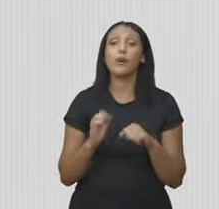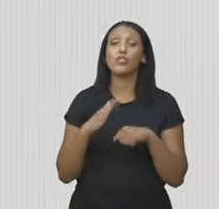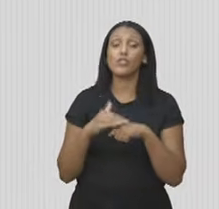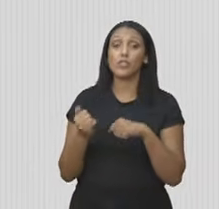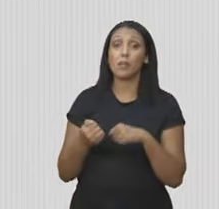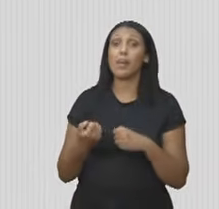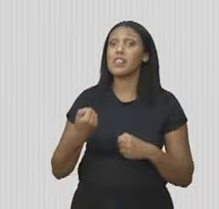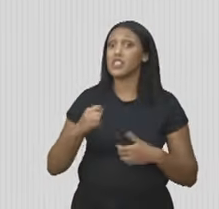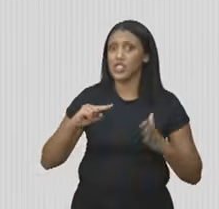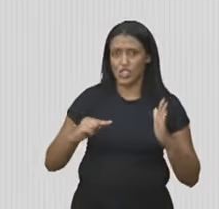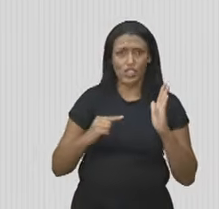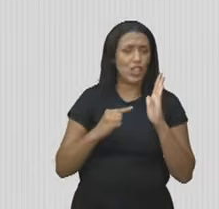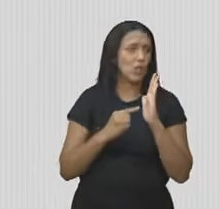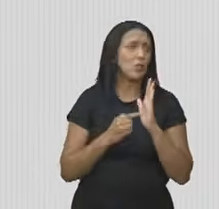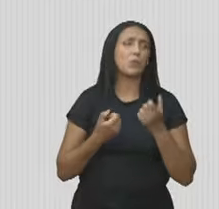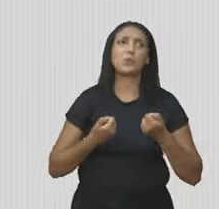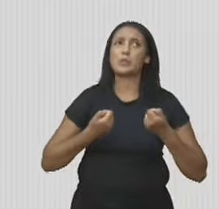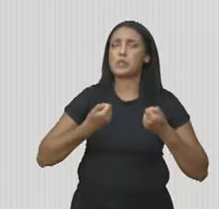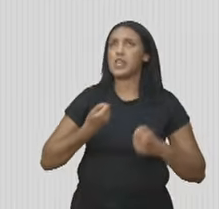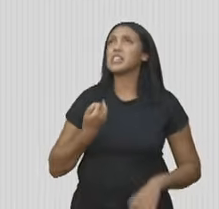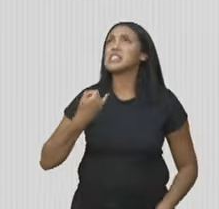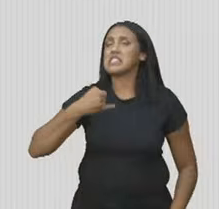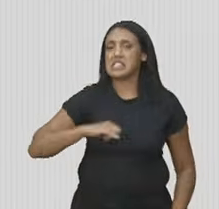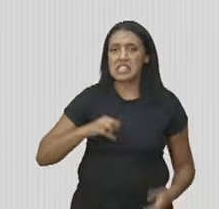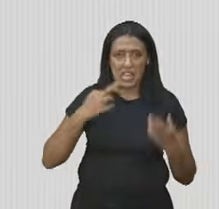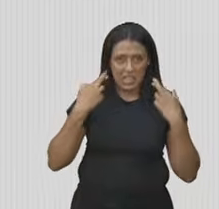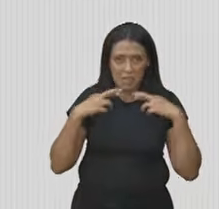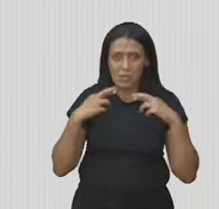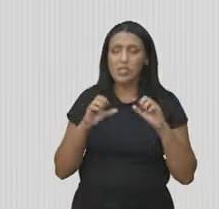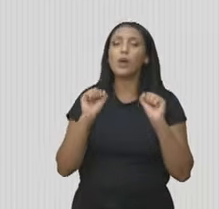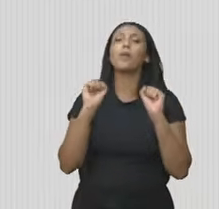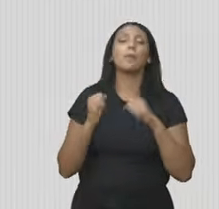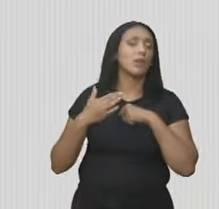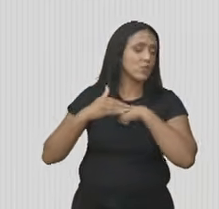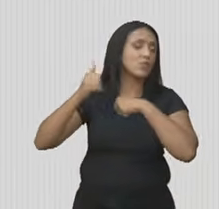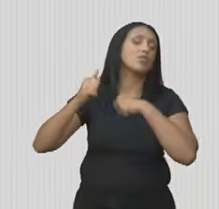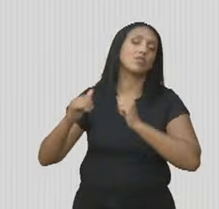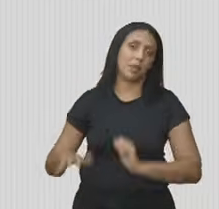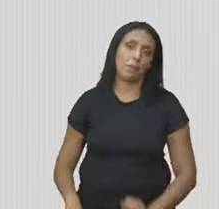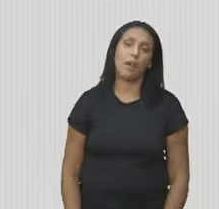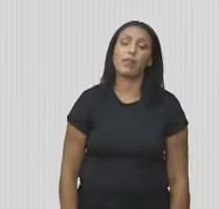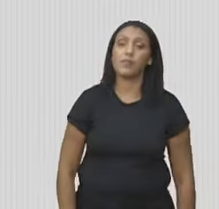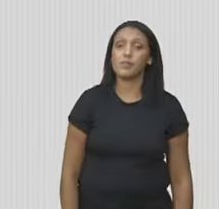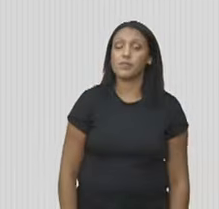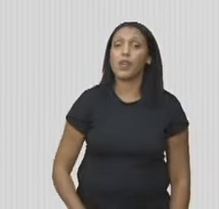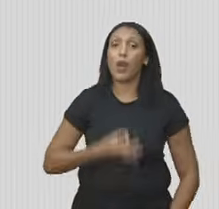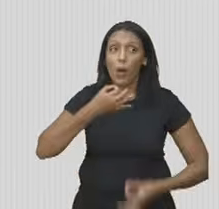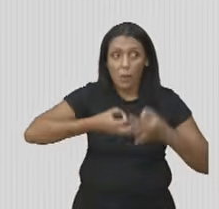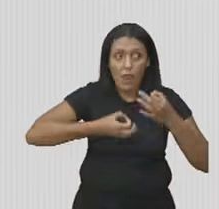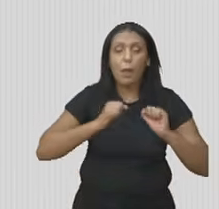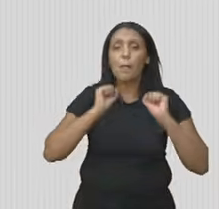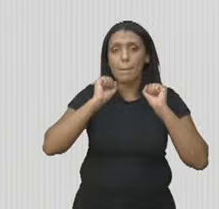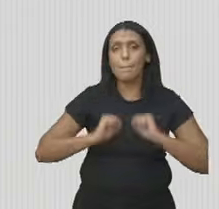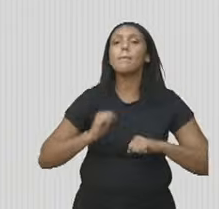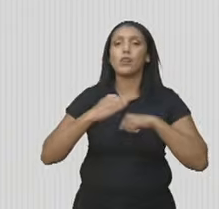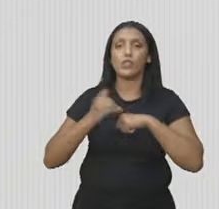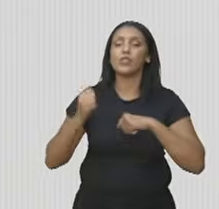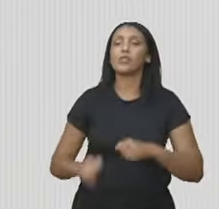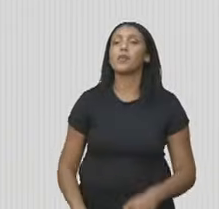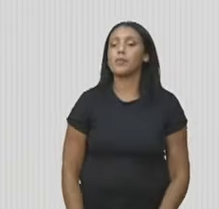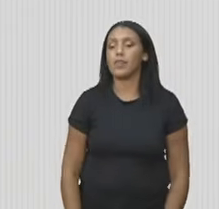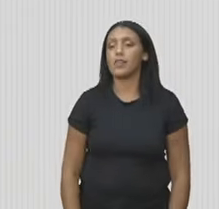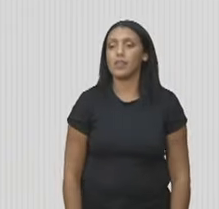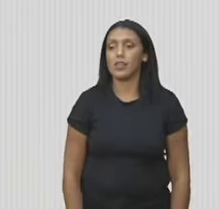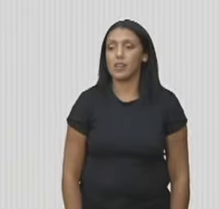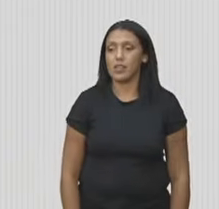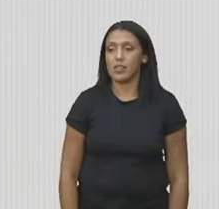contatos estão por aí, nosso WhatsApp ali, 12981202698, esse celular fica sempre comigo, está logado também nos